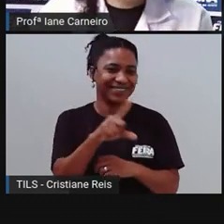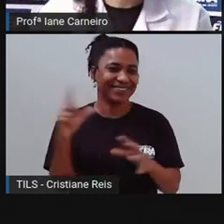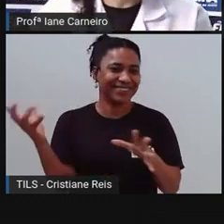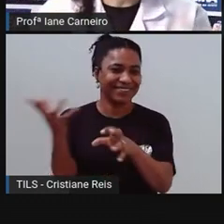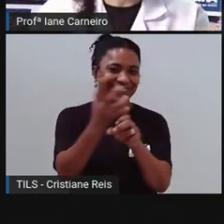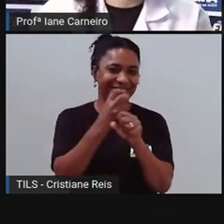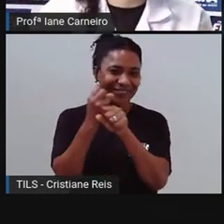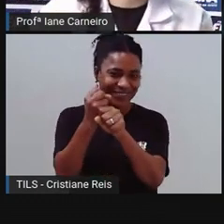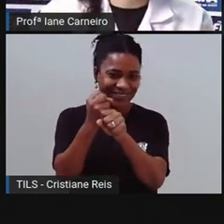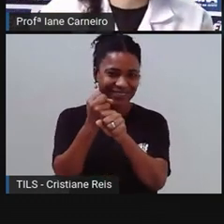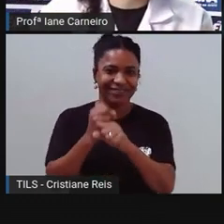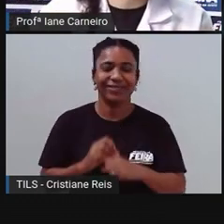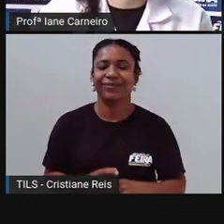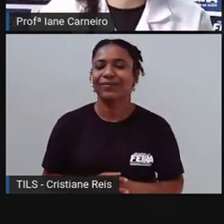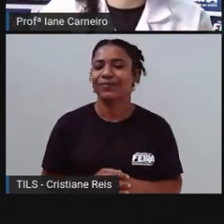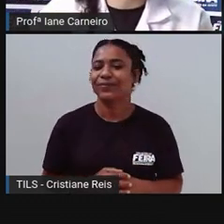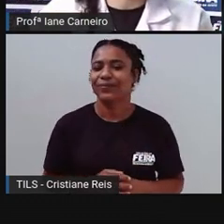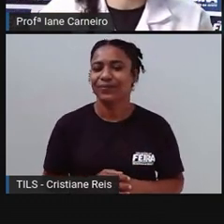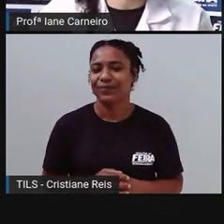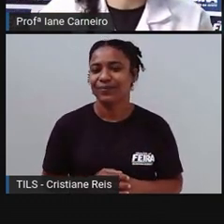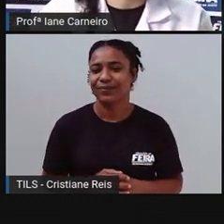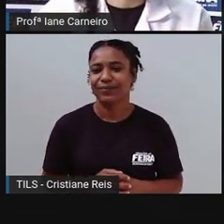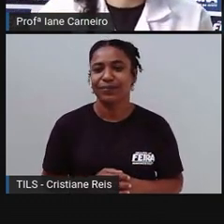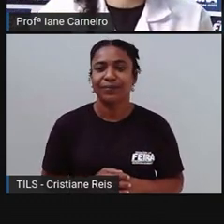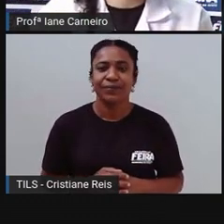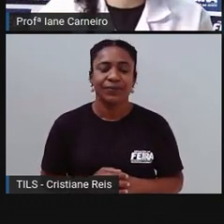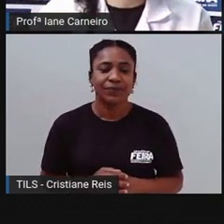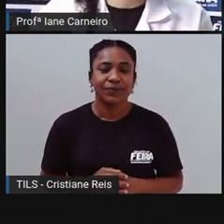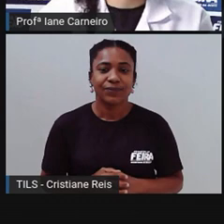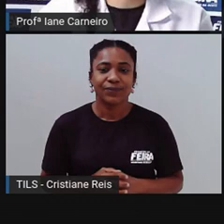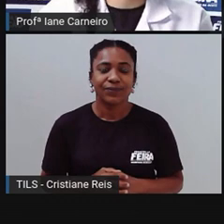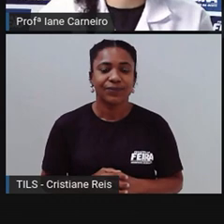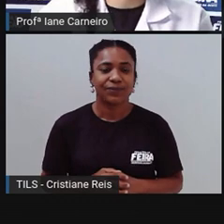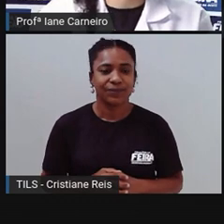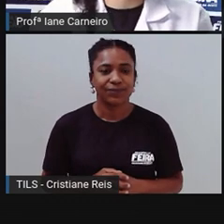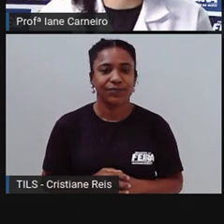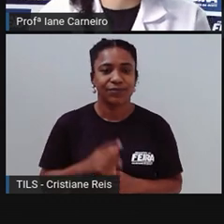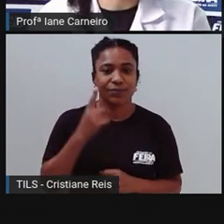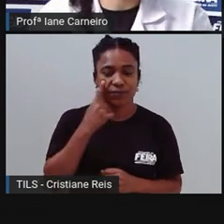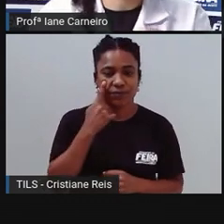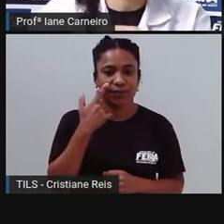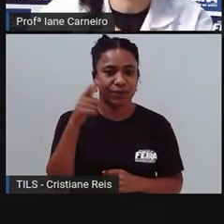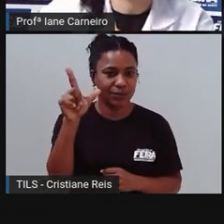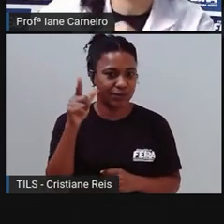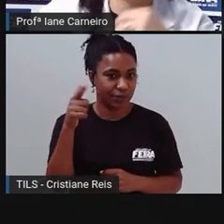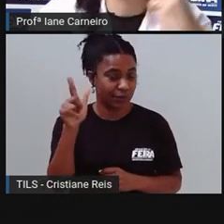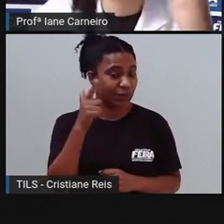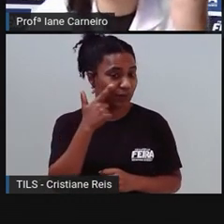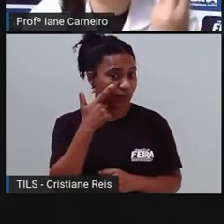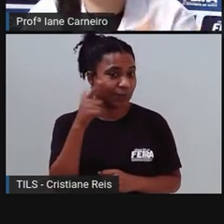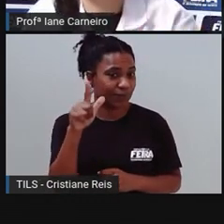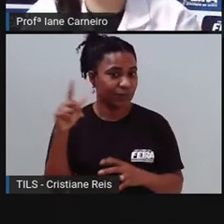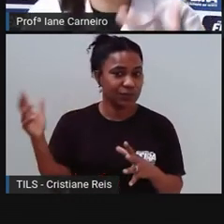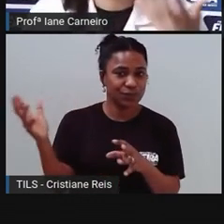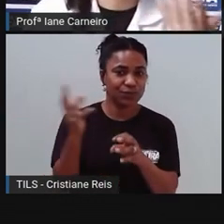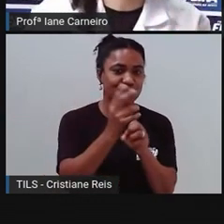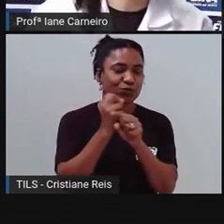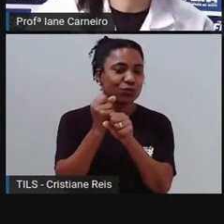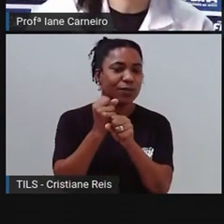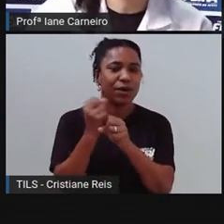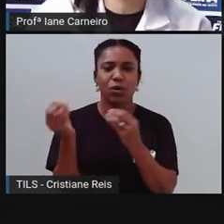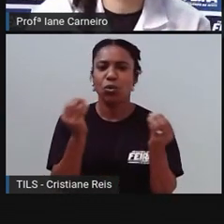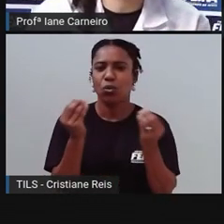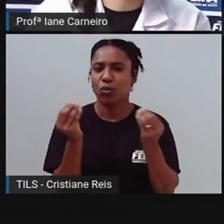né? Outra forma que a gente tem é representando esses números, né? Essa soma